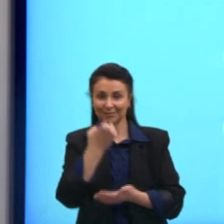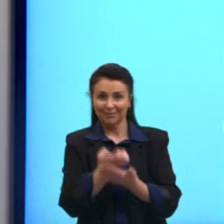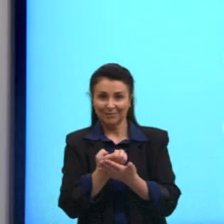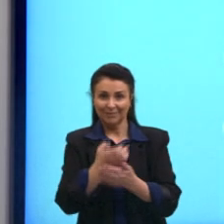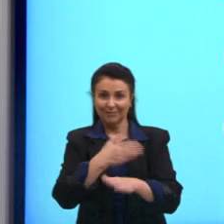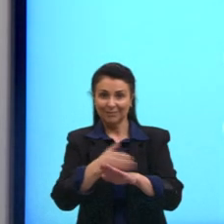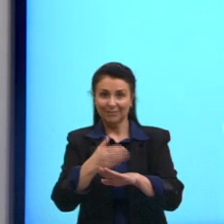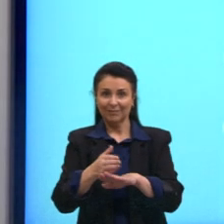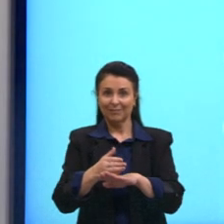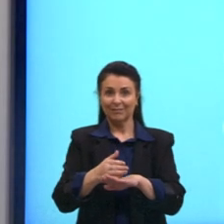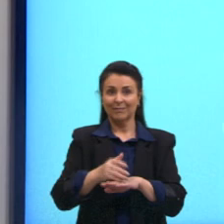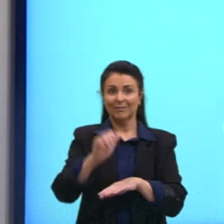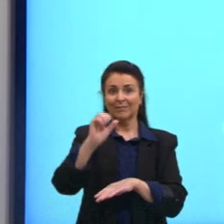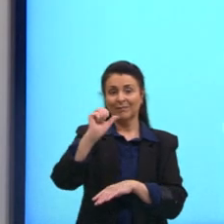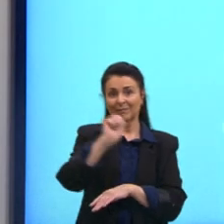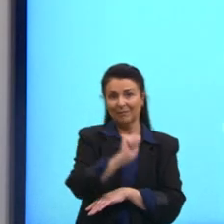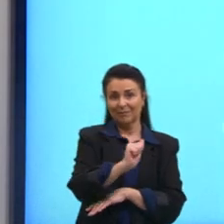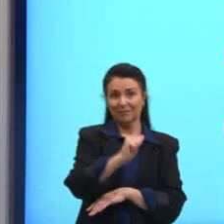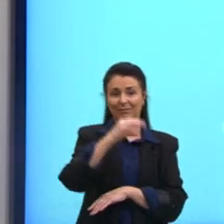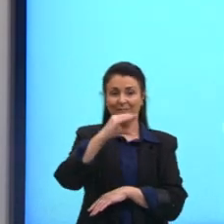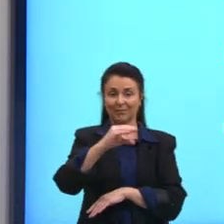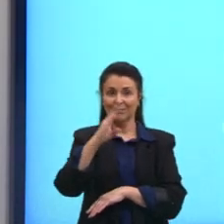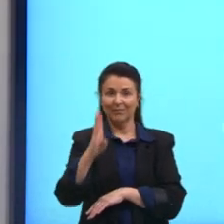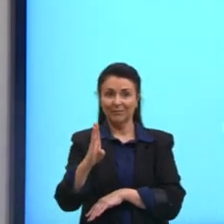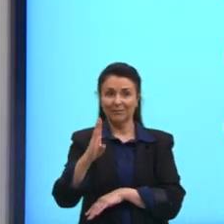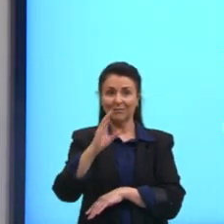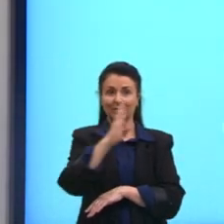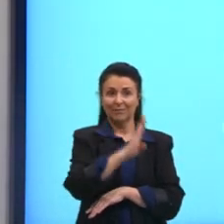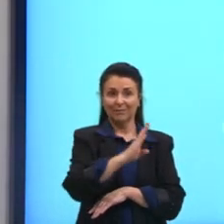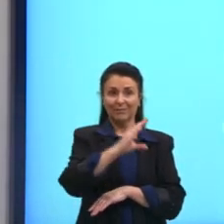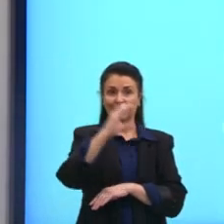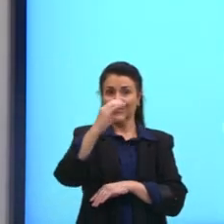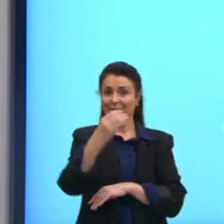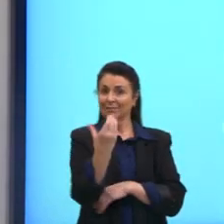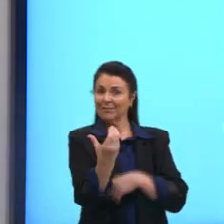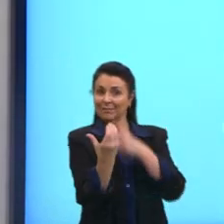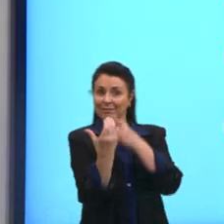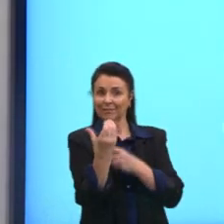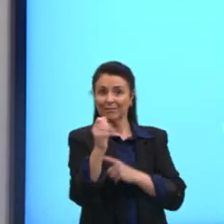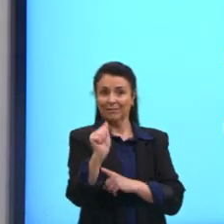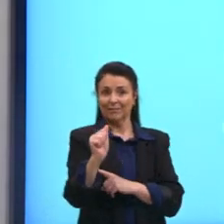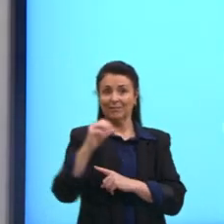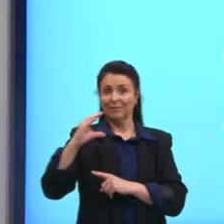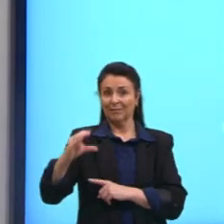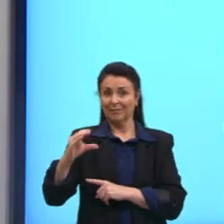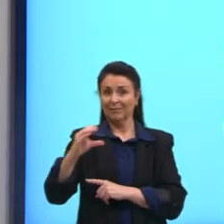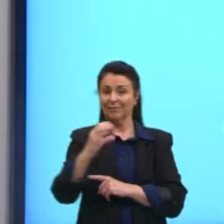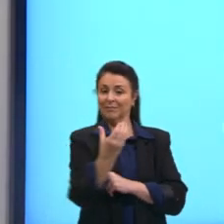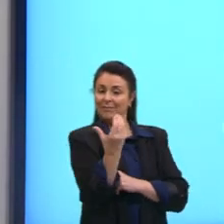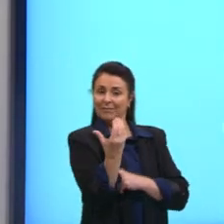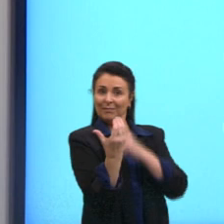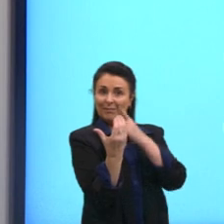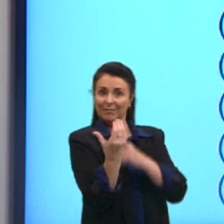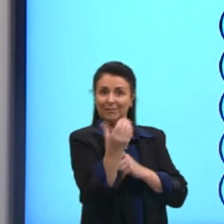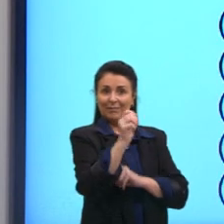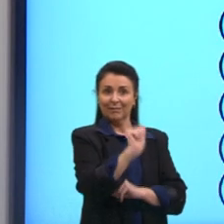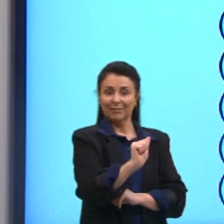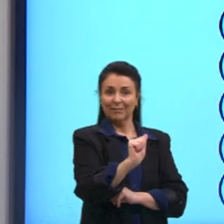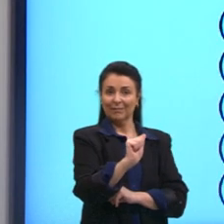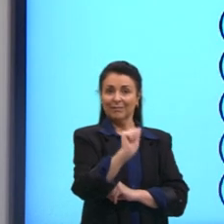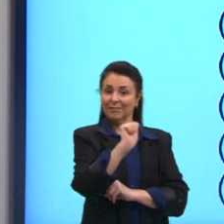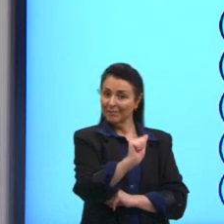b&b não contém ar cê não contém ar e a contém se